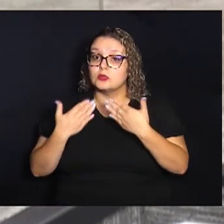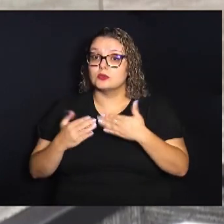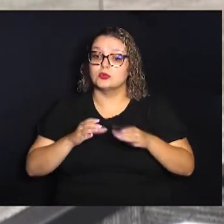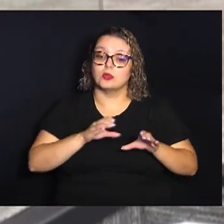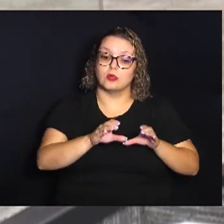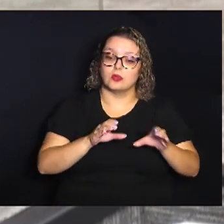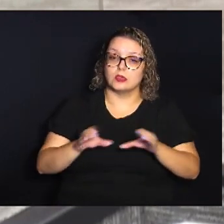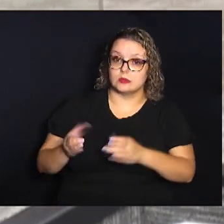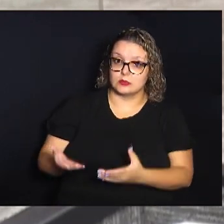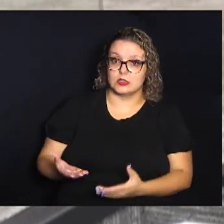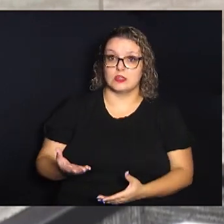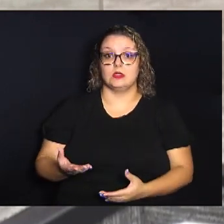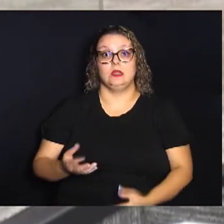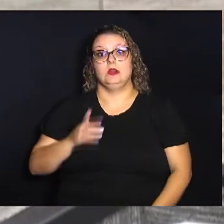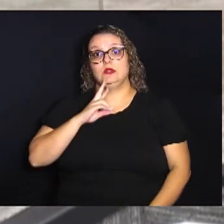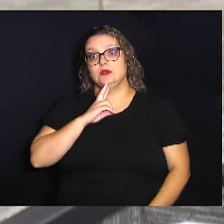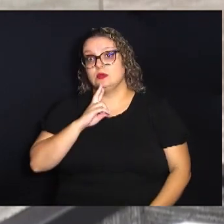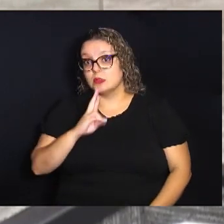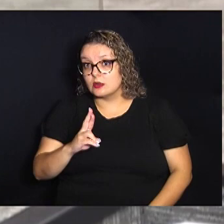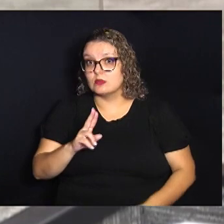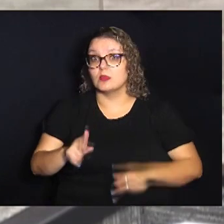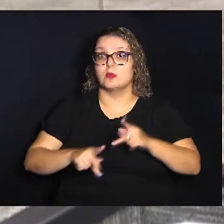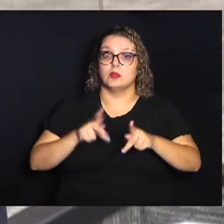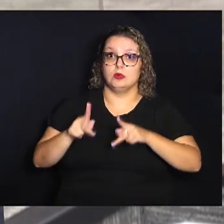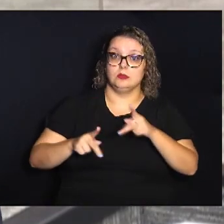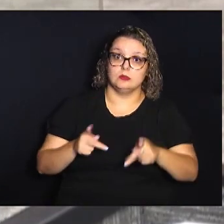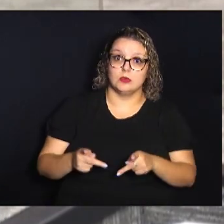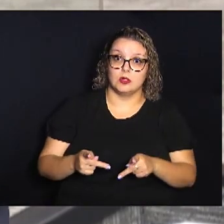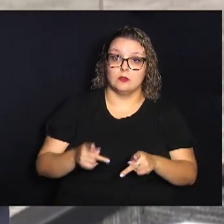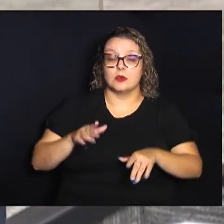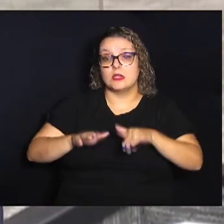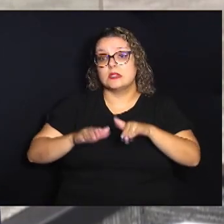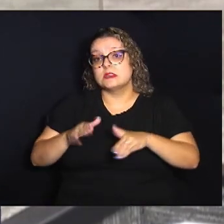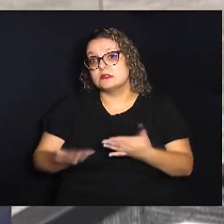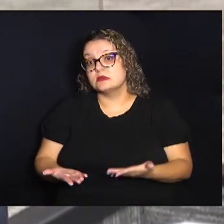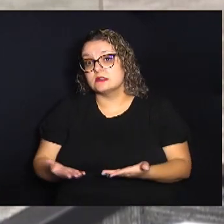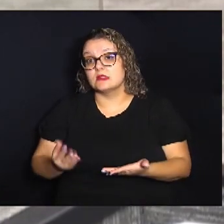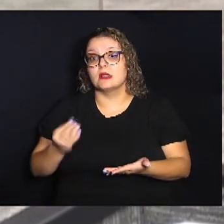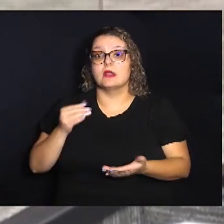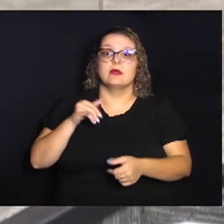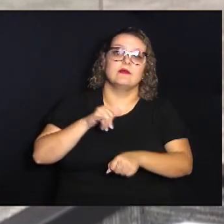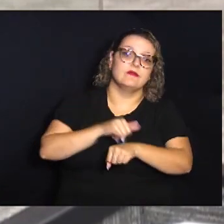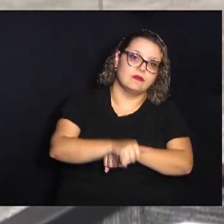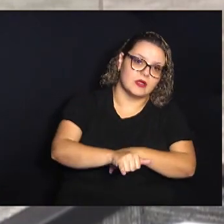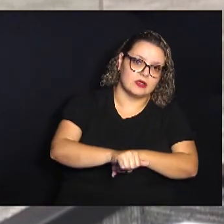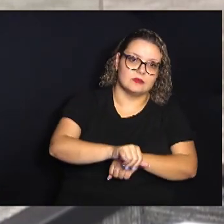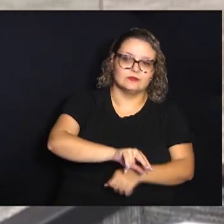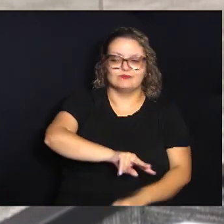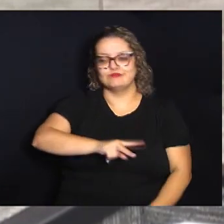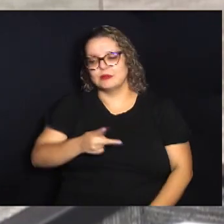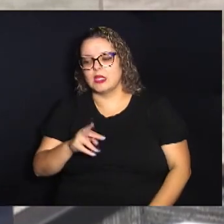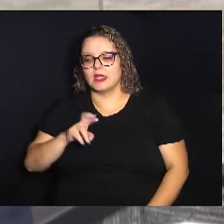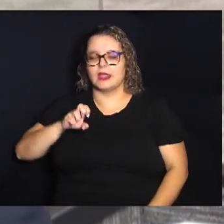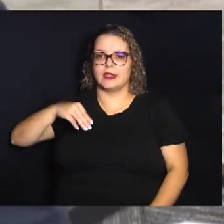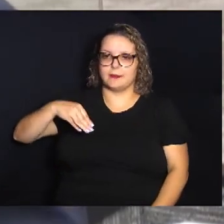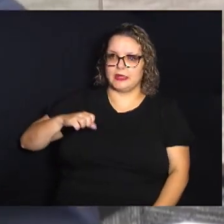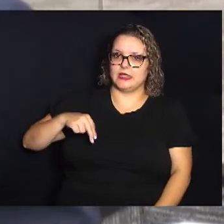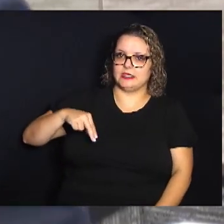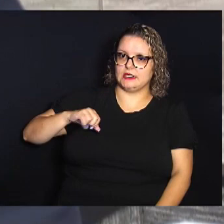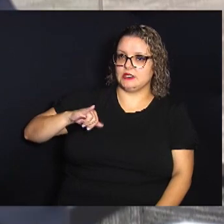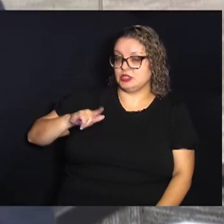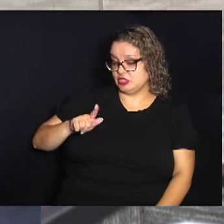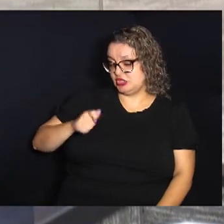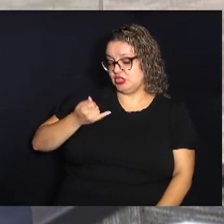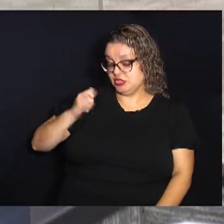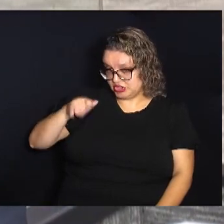coordenadores, demos a resposta para a população, porque muitas vezes são faltas, remanejamento, a gente sabe que a mão de obra,